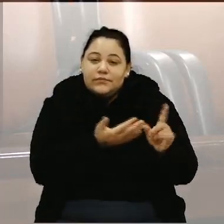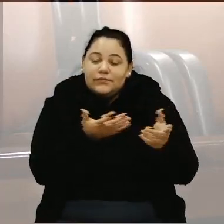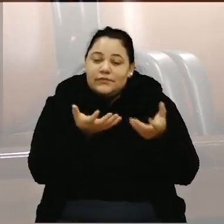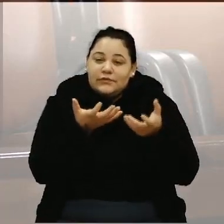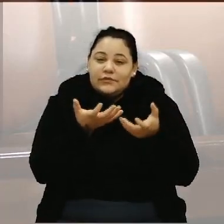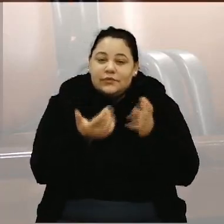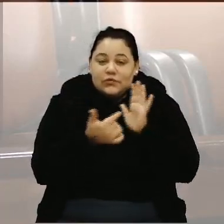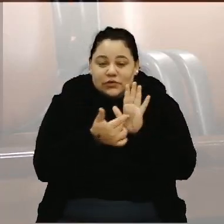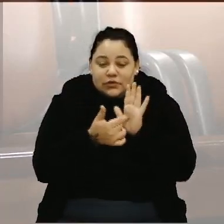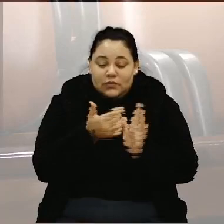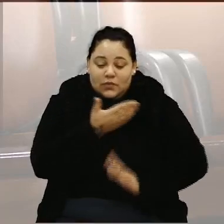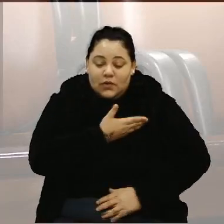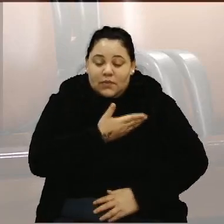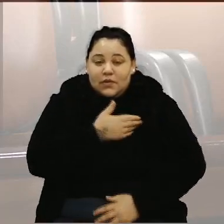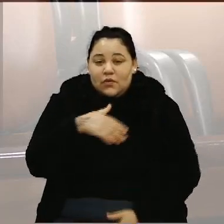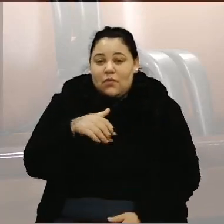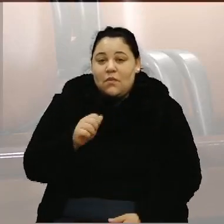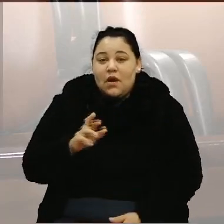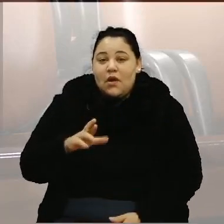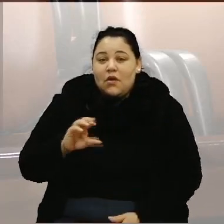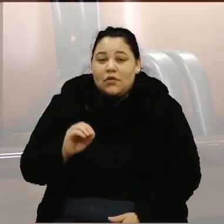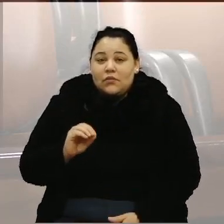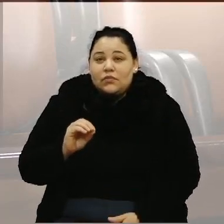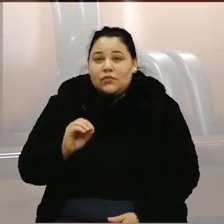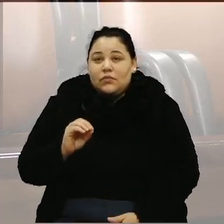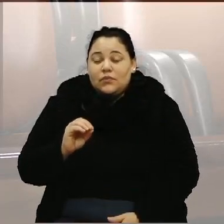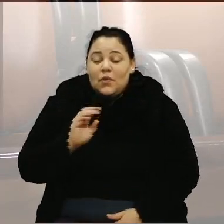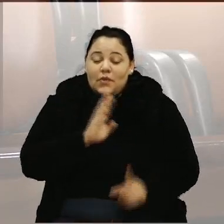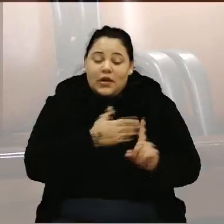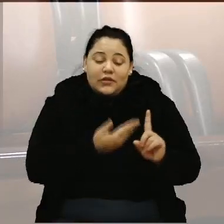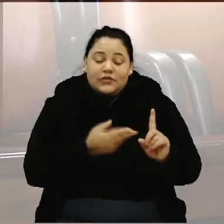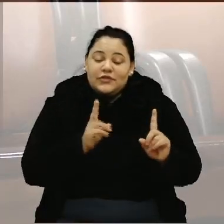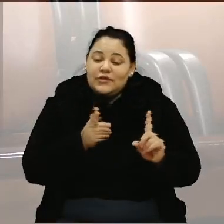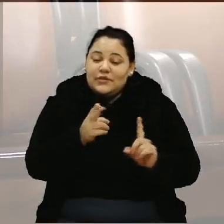Mauro, né? É uma homenagem que eu sempre tive vontade, Leila, e eu sempre